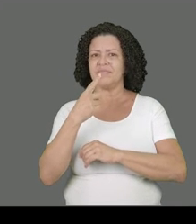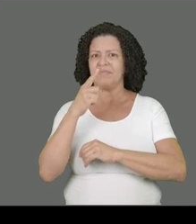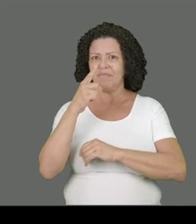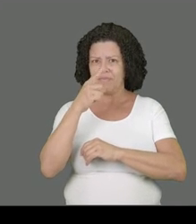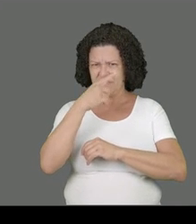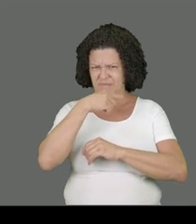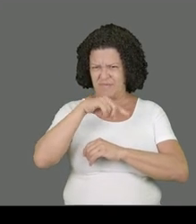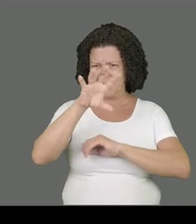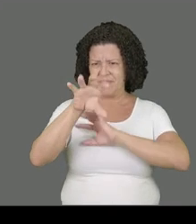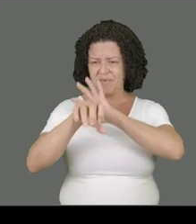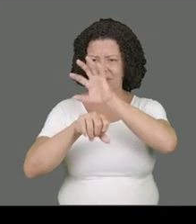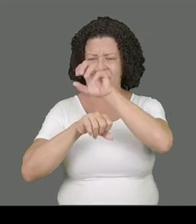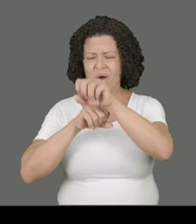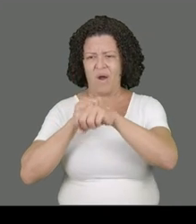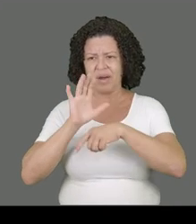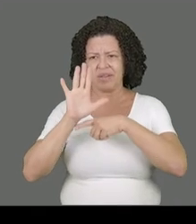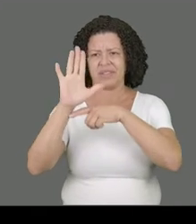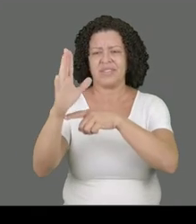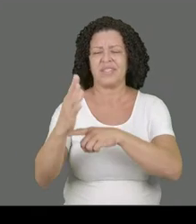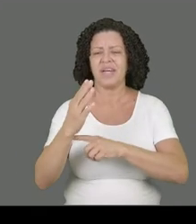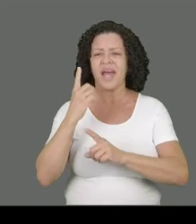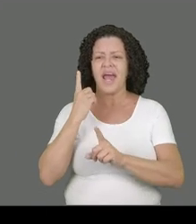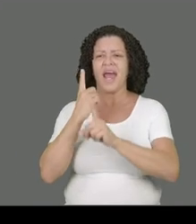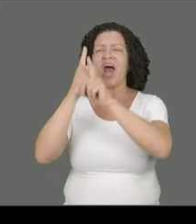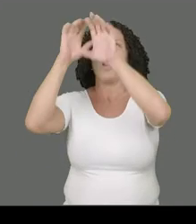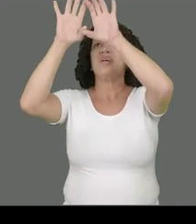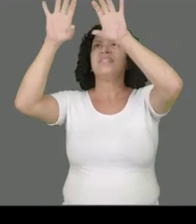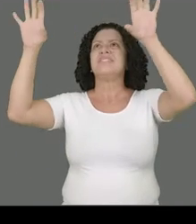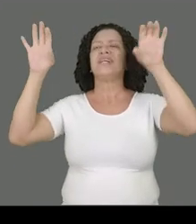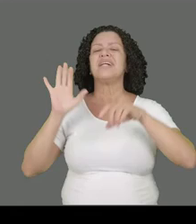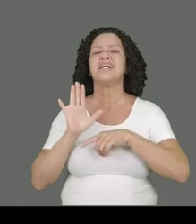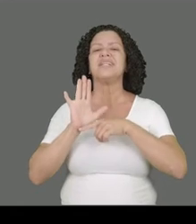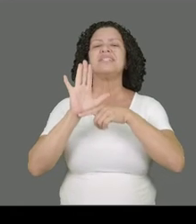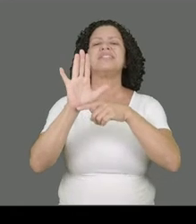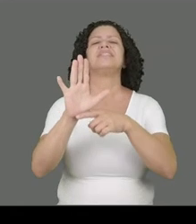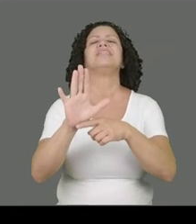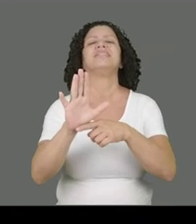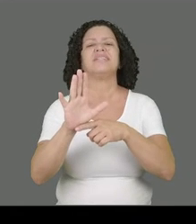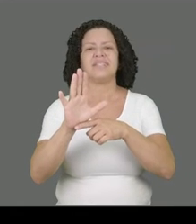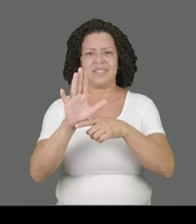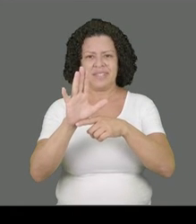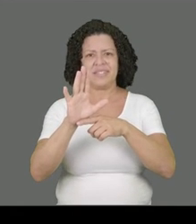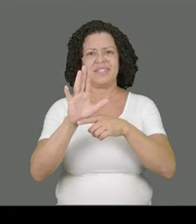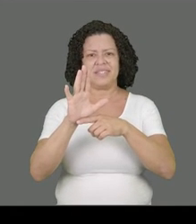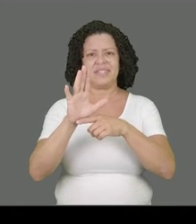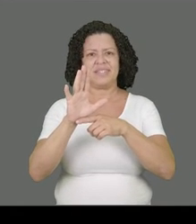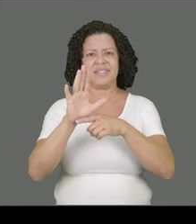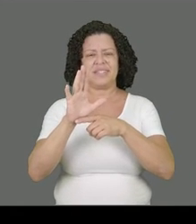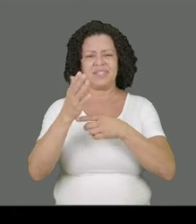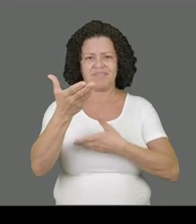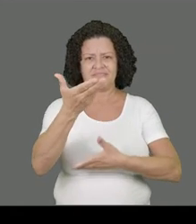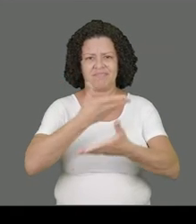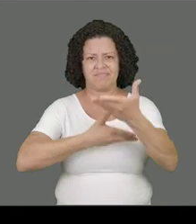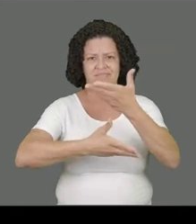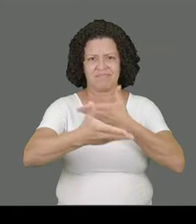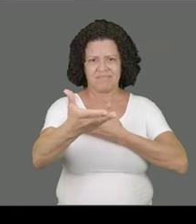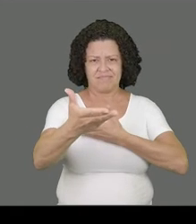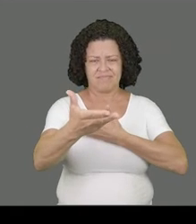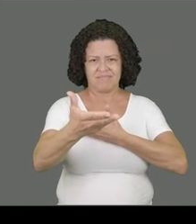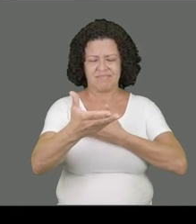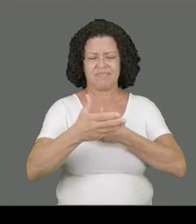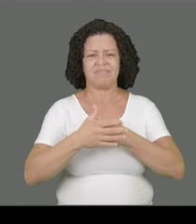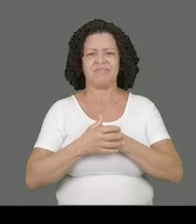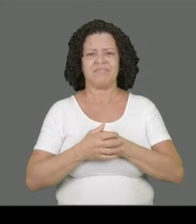buscais e achareis, ajuda-te, o céu te ajudará. Batei e